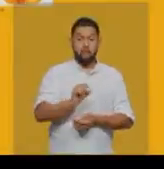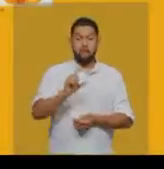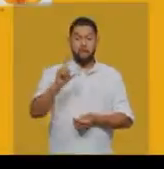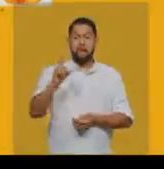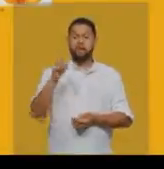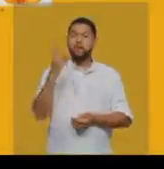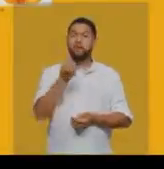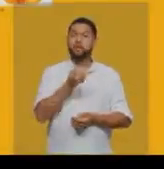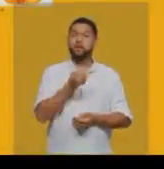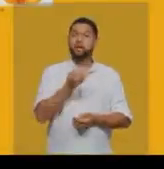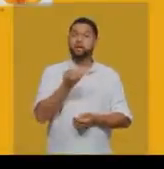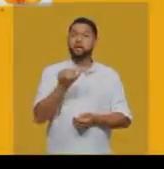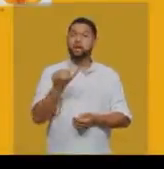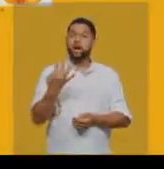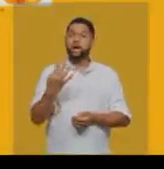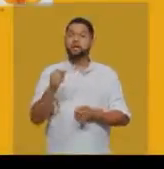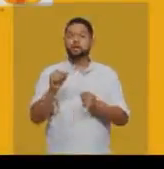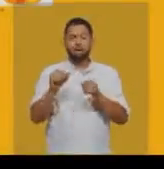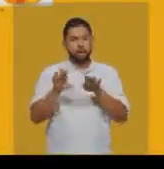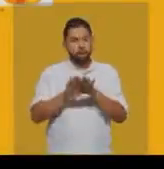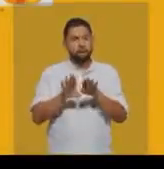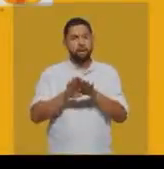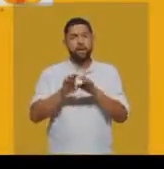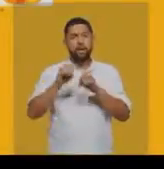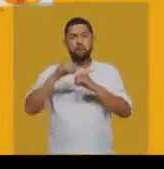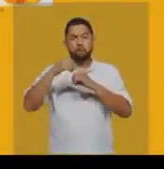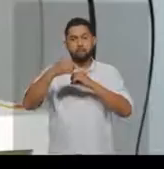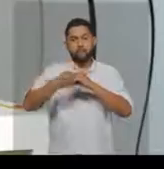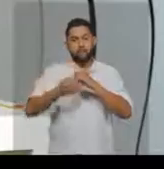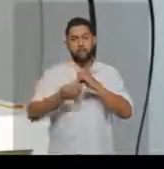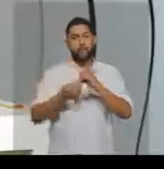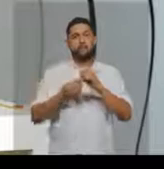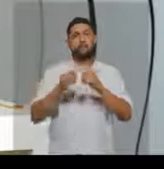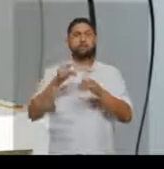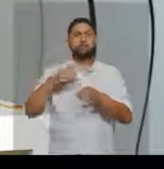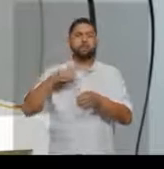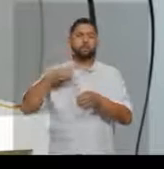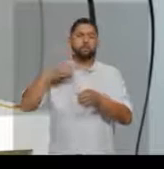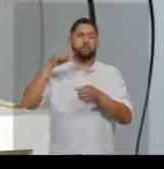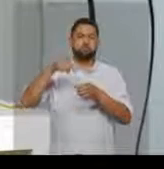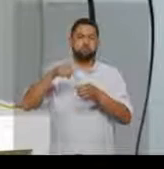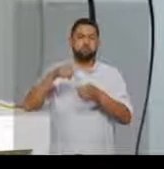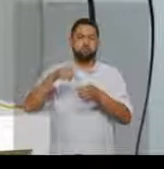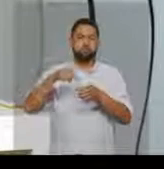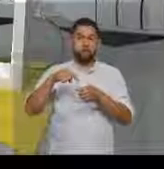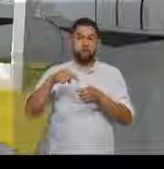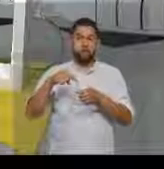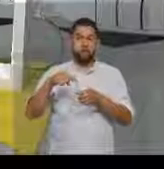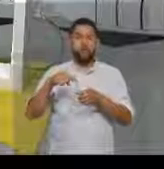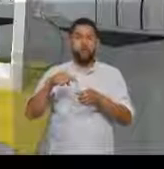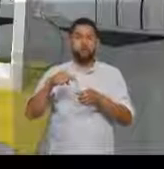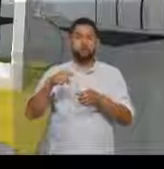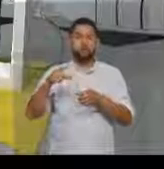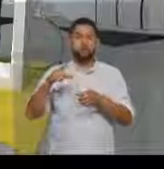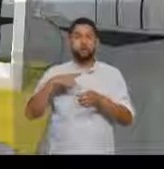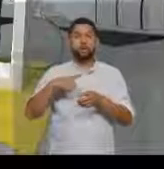eu aumento o número de moléculas ali na minha substância. Se eu tenho o mesmo volume